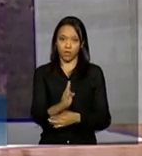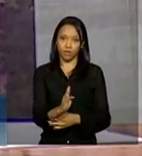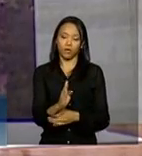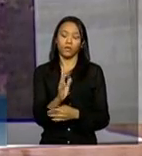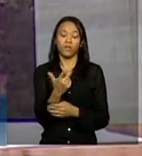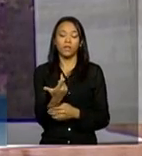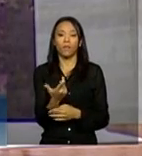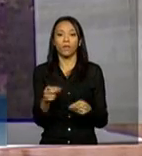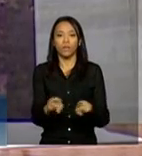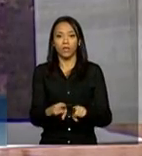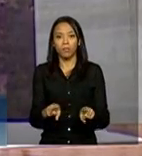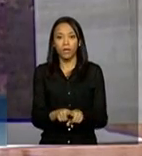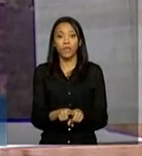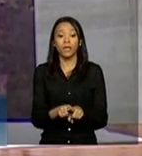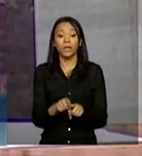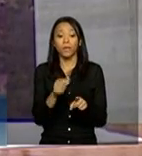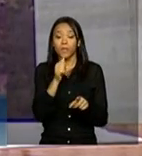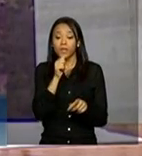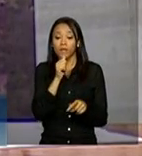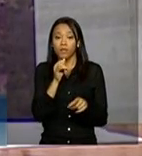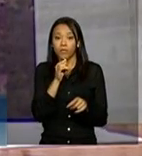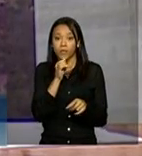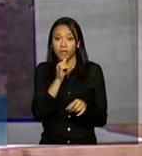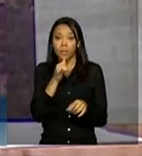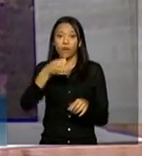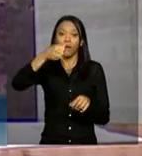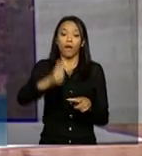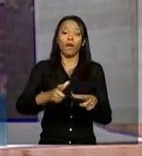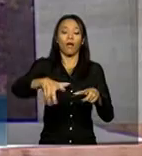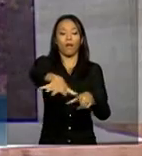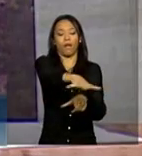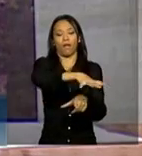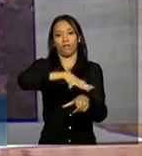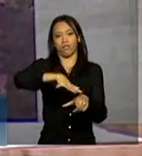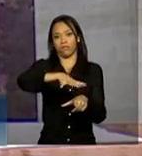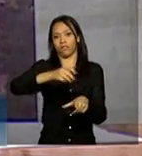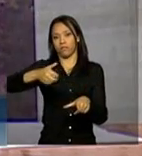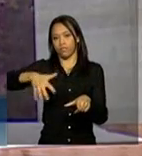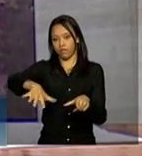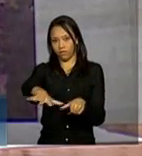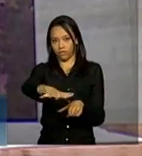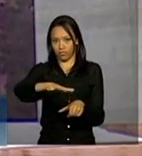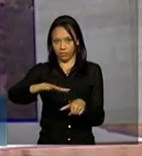Em termos de áreas, ele guarda grande